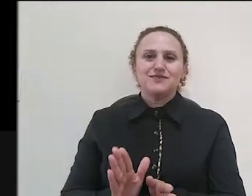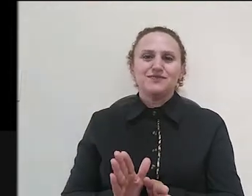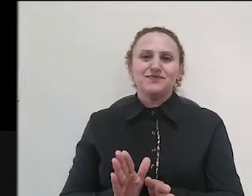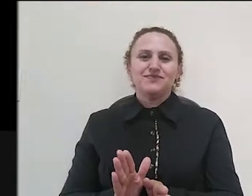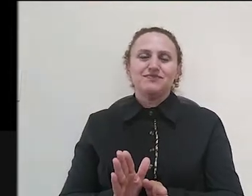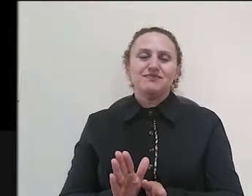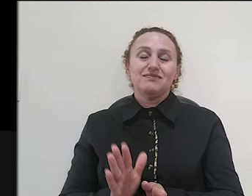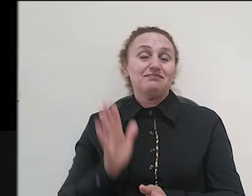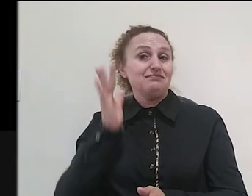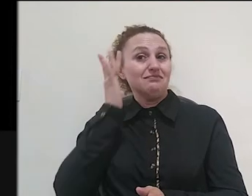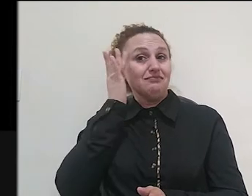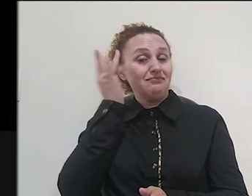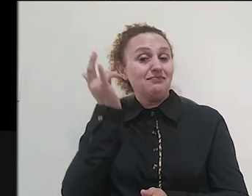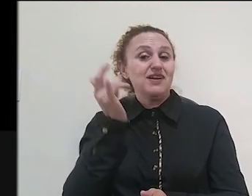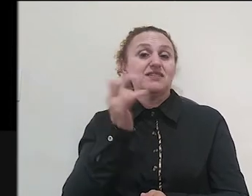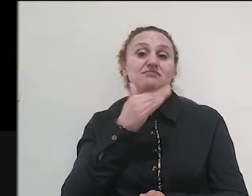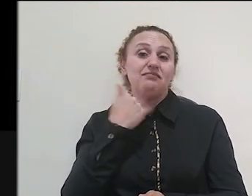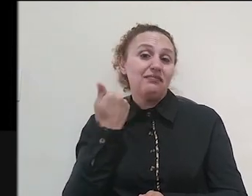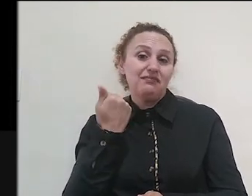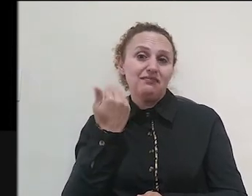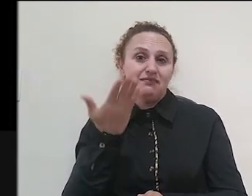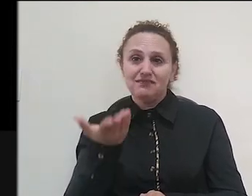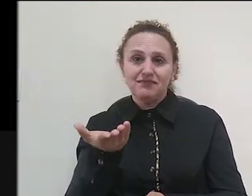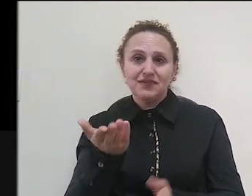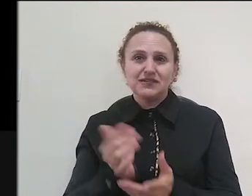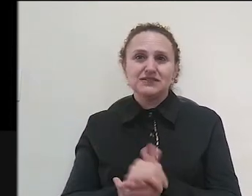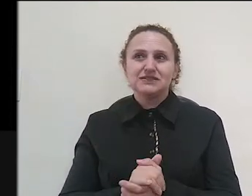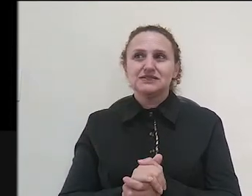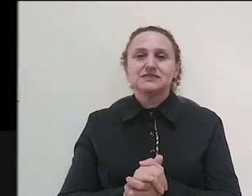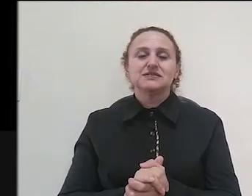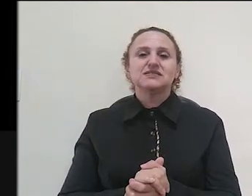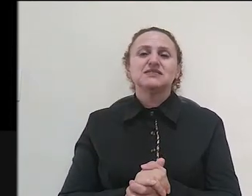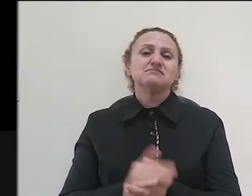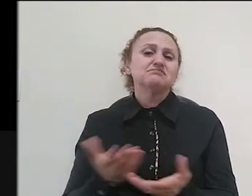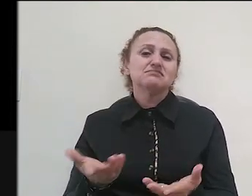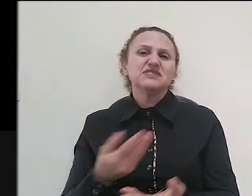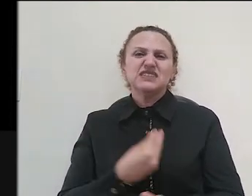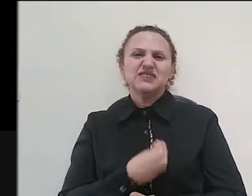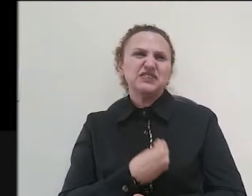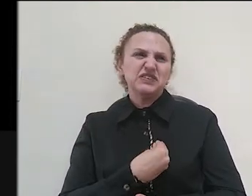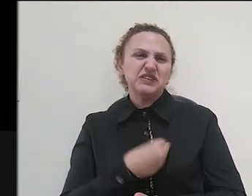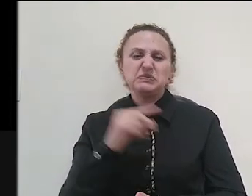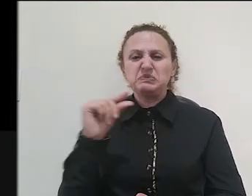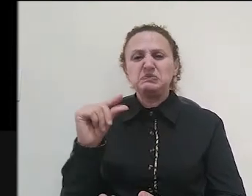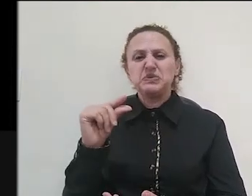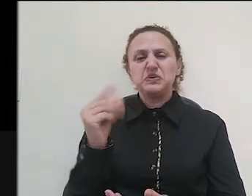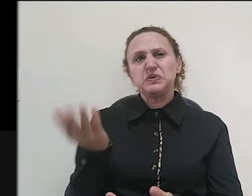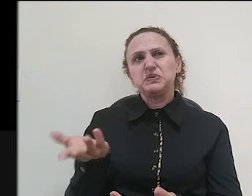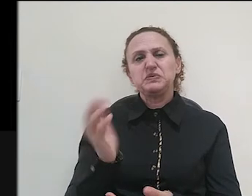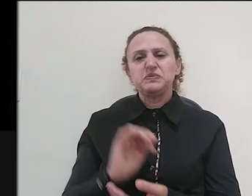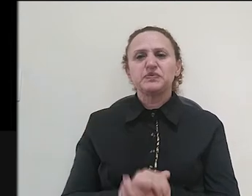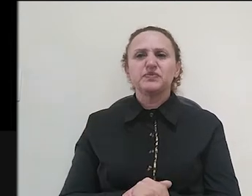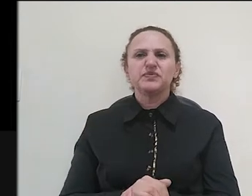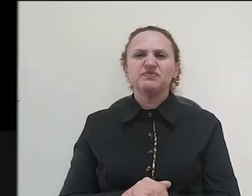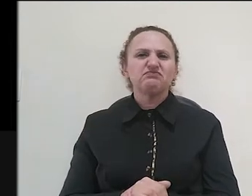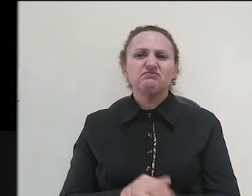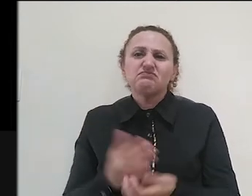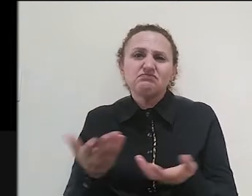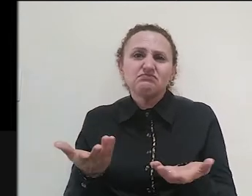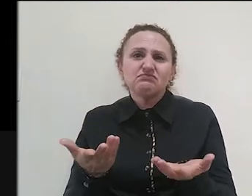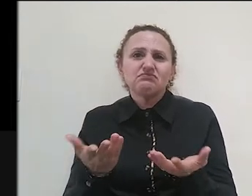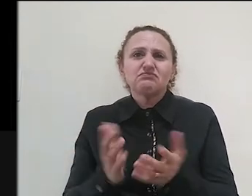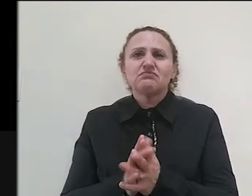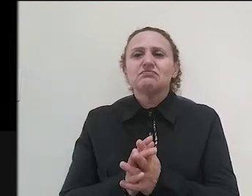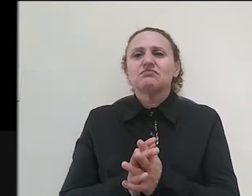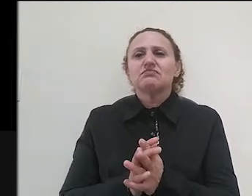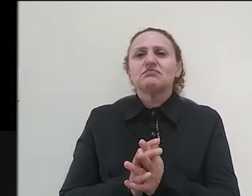nasceste e morres amanhã. A teu ser, tão fugaz quem lhe deu vida, para viver tão pouco estás luzida, e para não ser nada tão